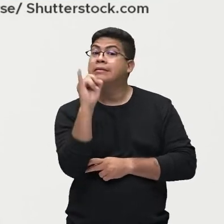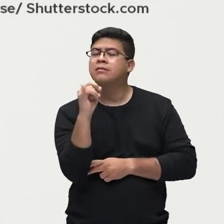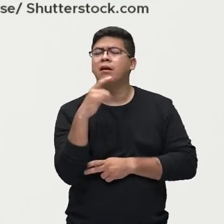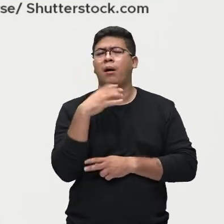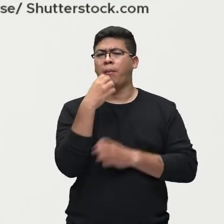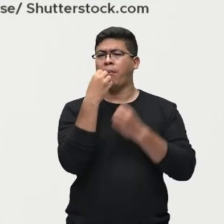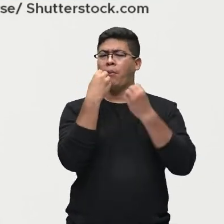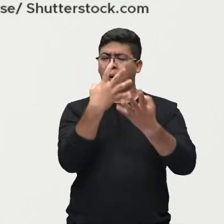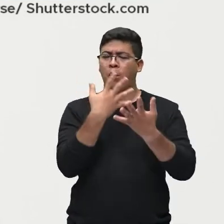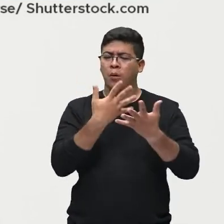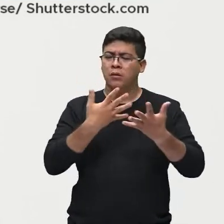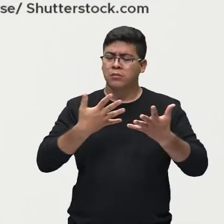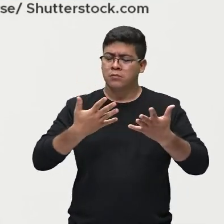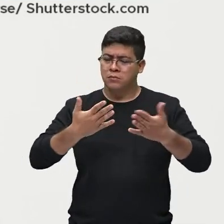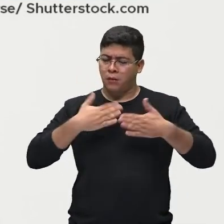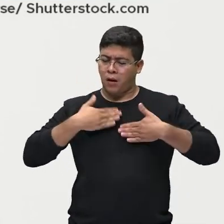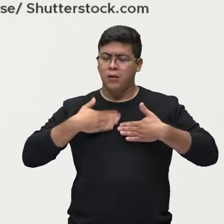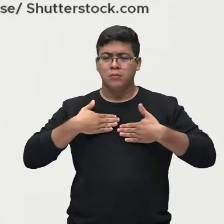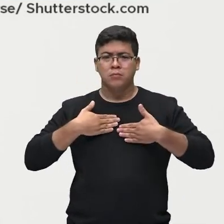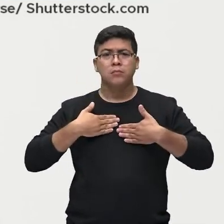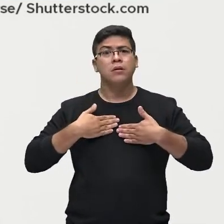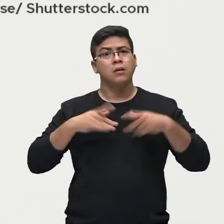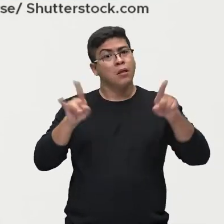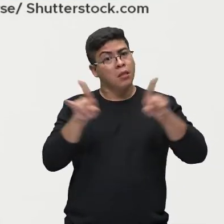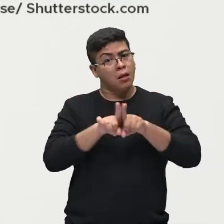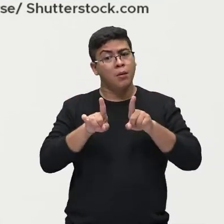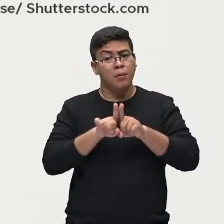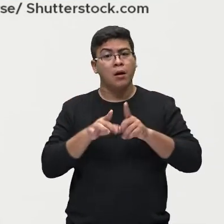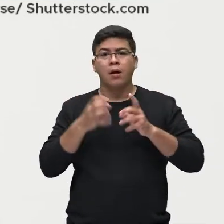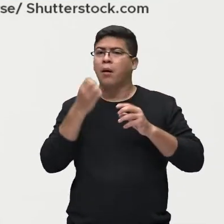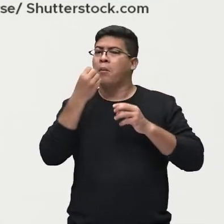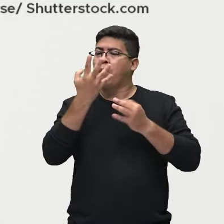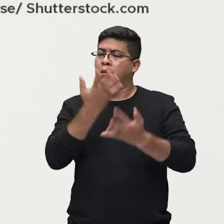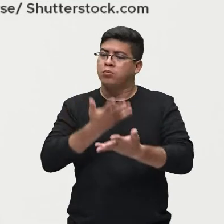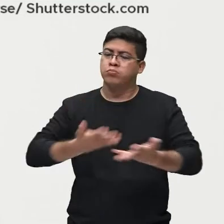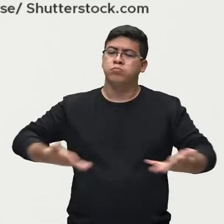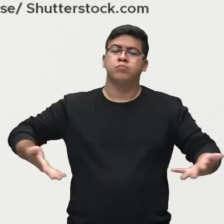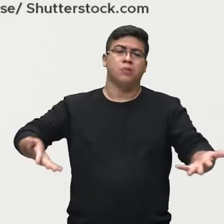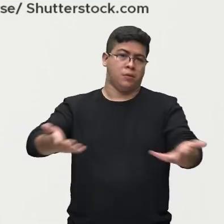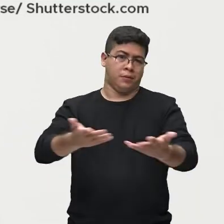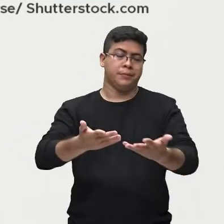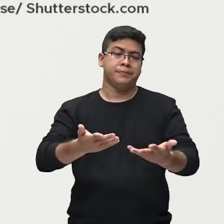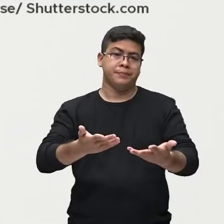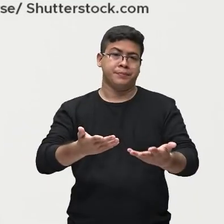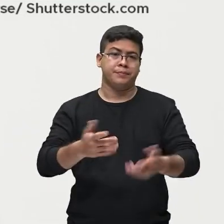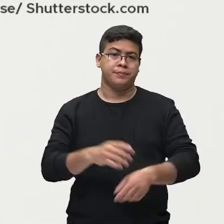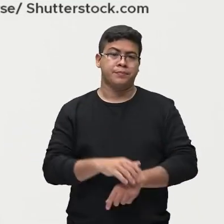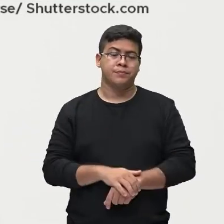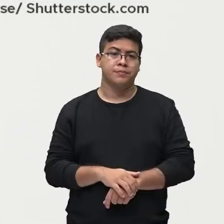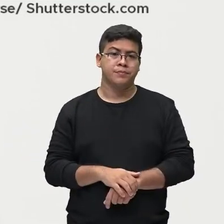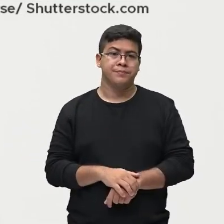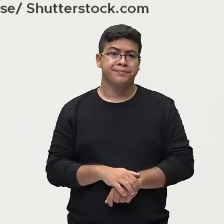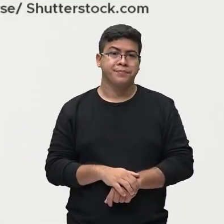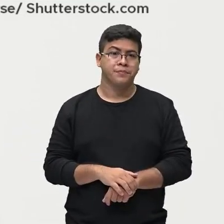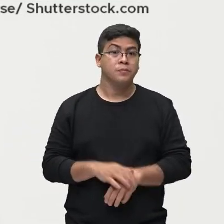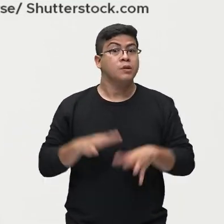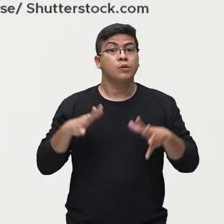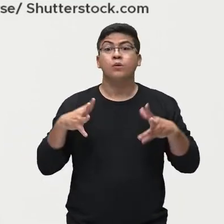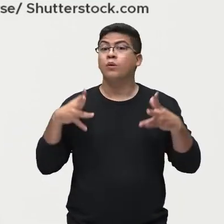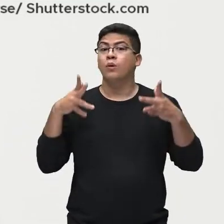boa para a humanidade, logicamente é bom. Olha só, tudo que é